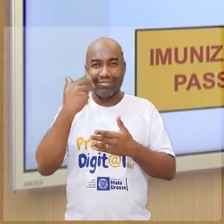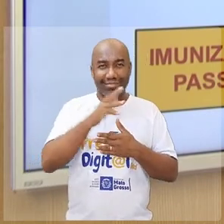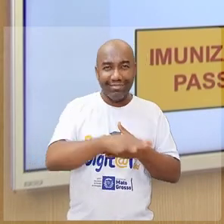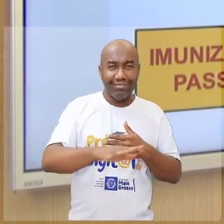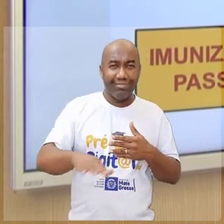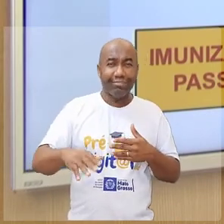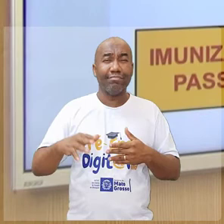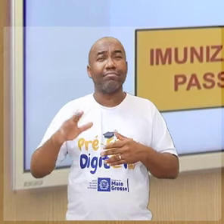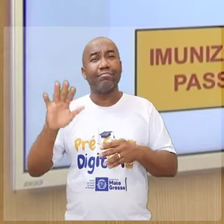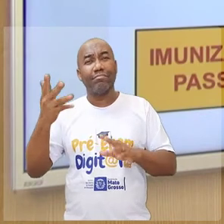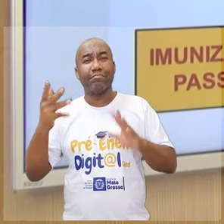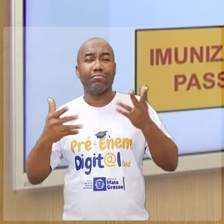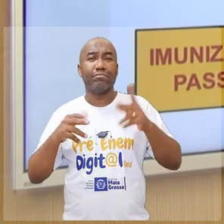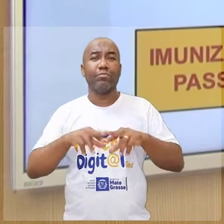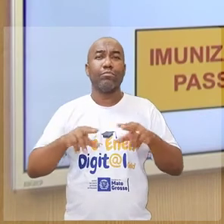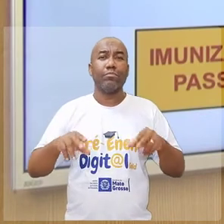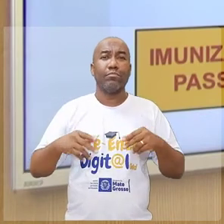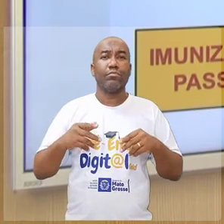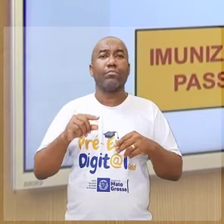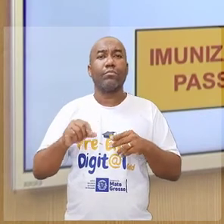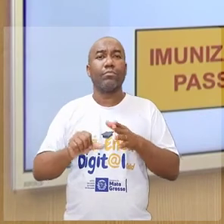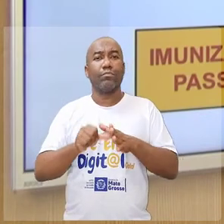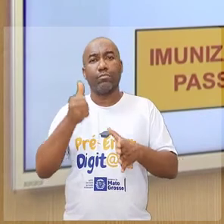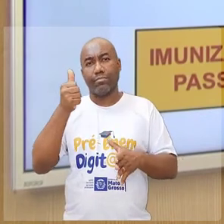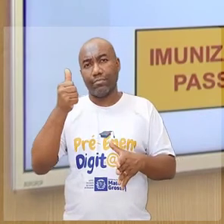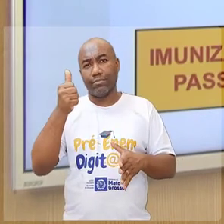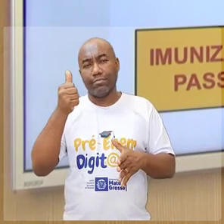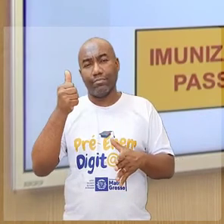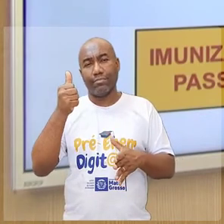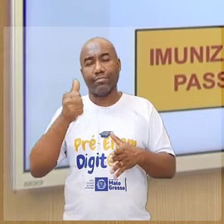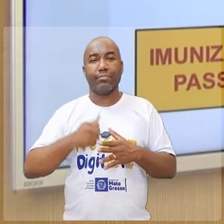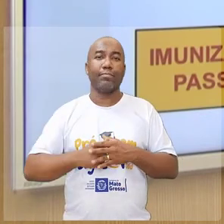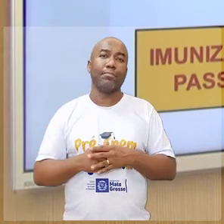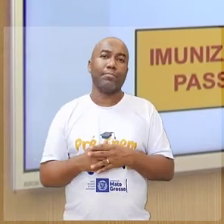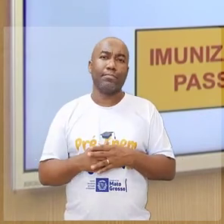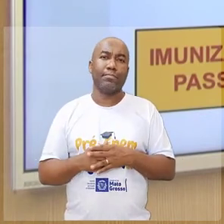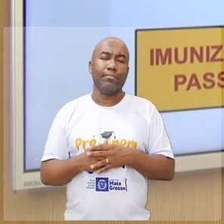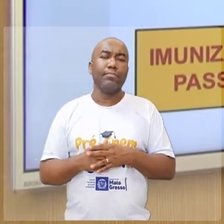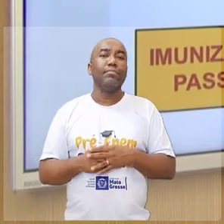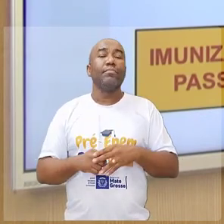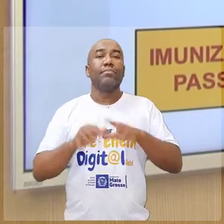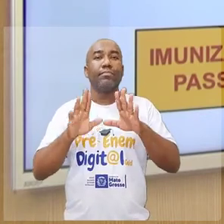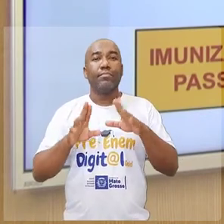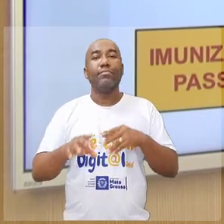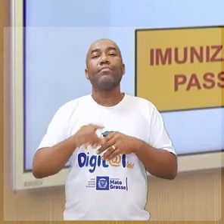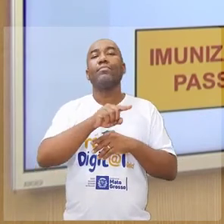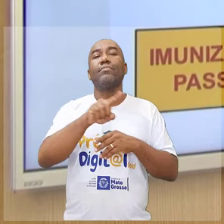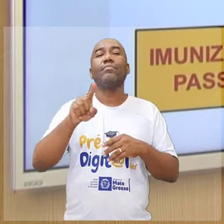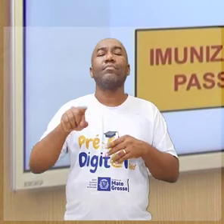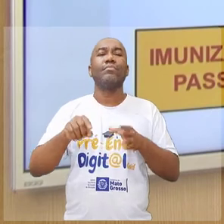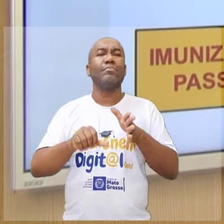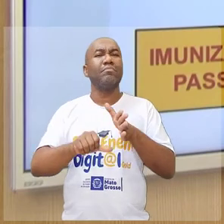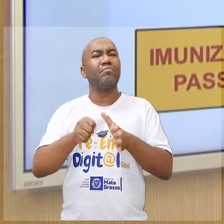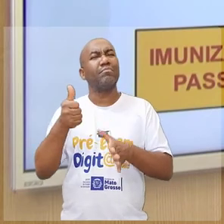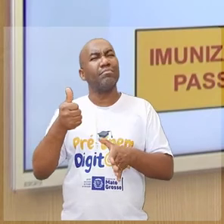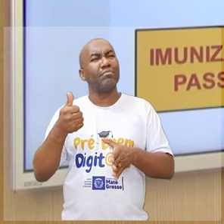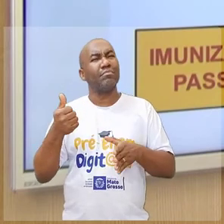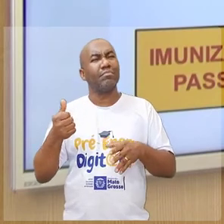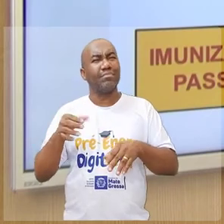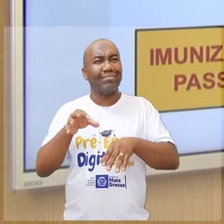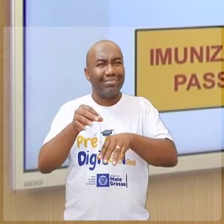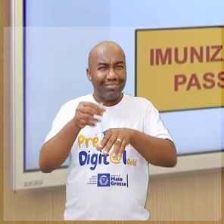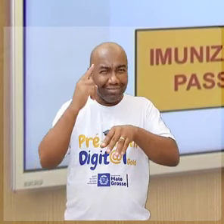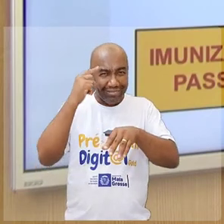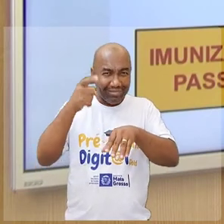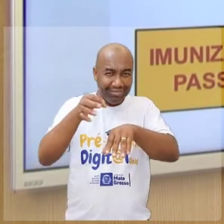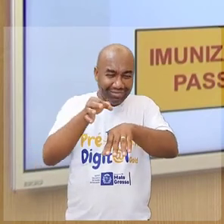normalmente nós não desenvolvemos duas vezes, é uma só. Por que que você desenvolve apenas uma